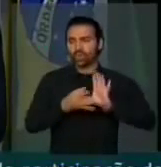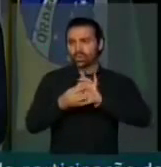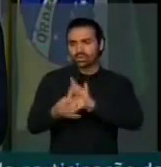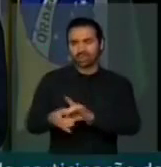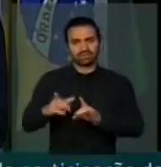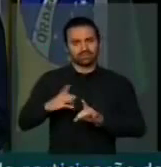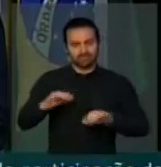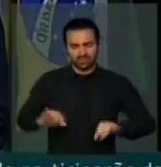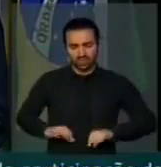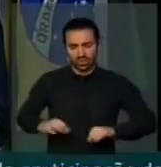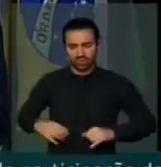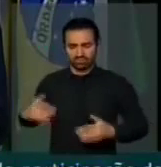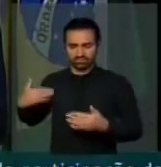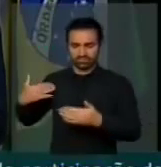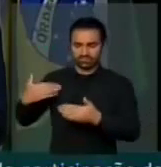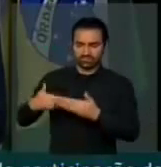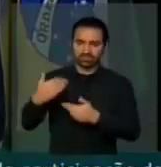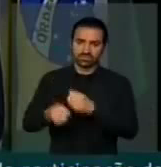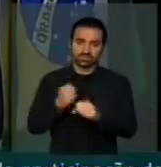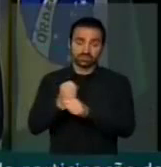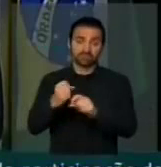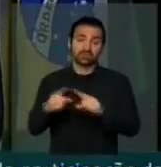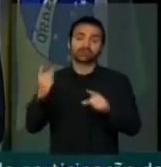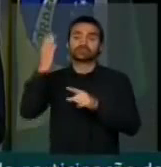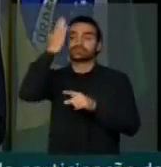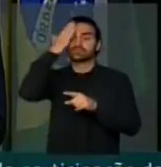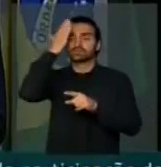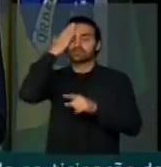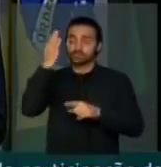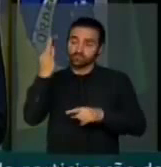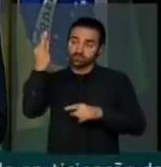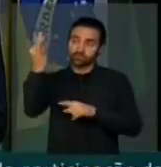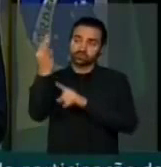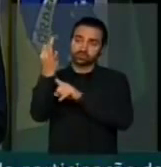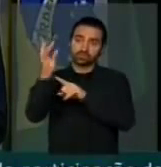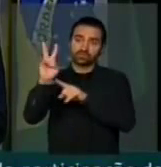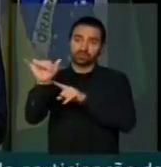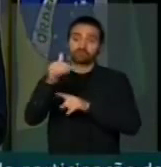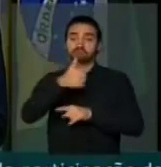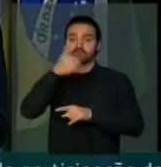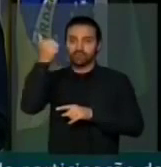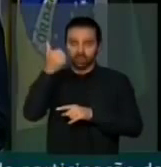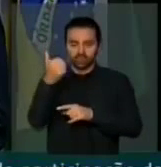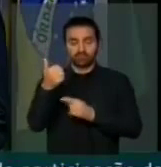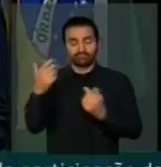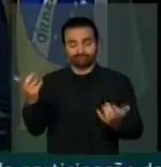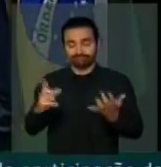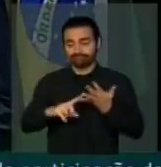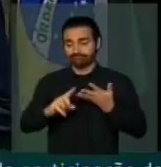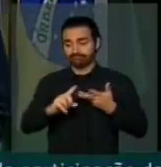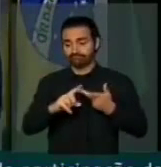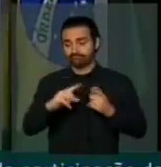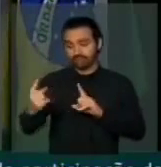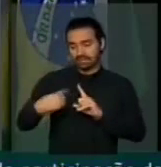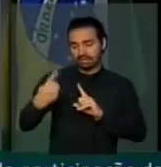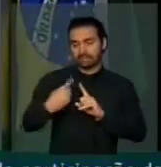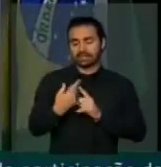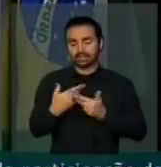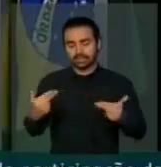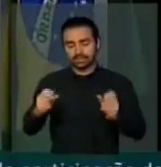conjunturalmente nesses últimos anos, mas sabemos do destino que nos é reservado. Essas provações são